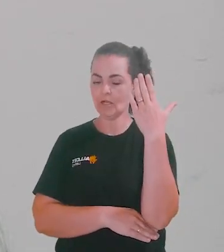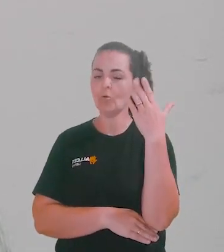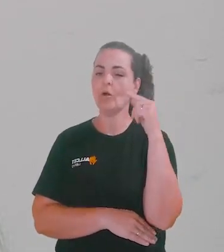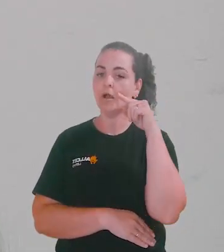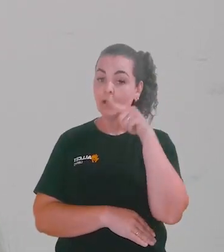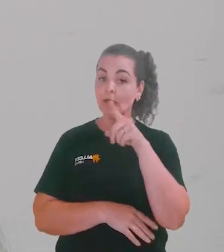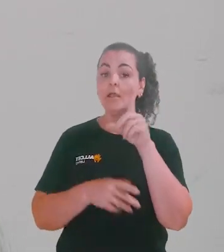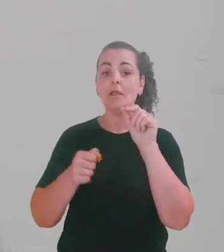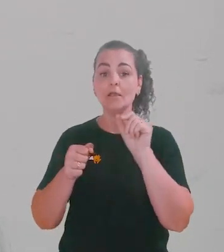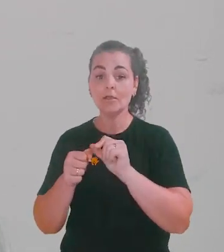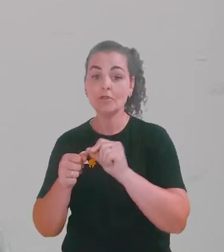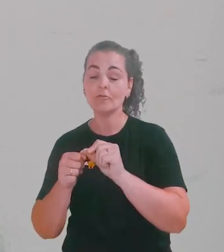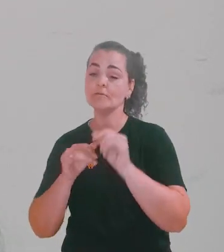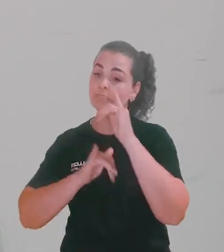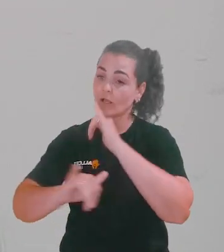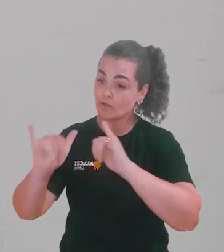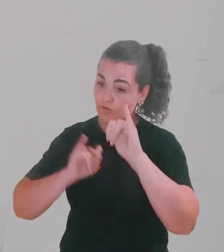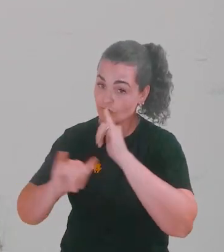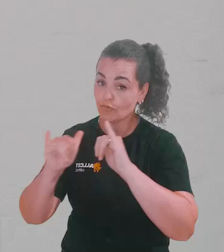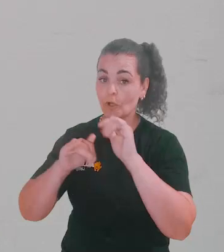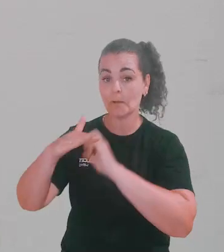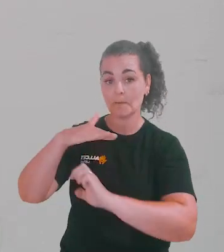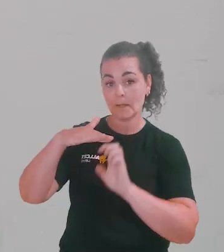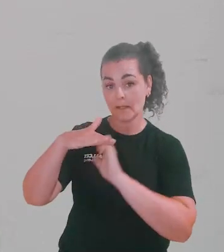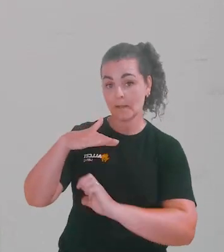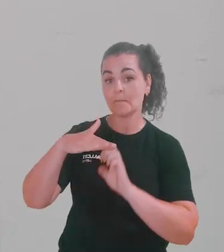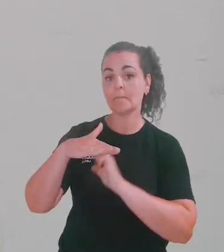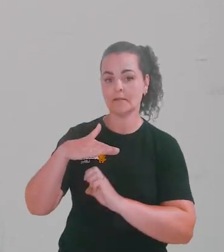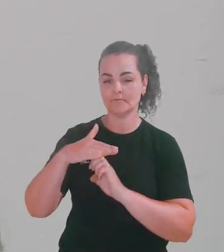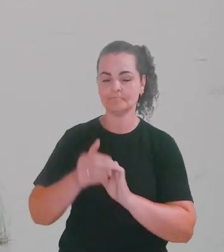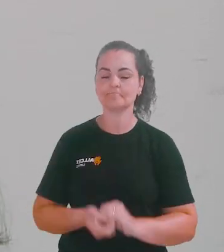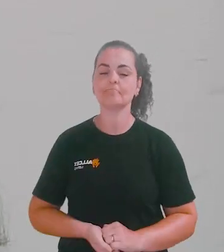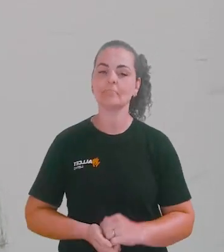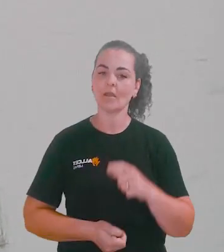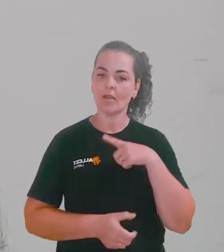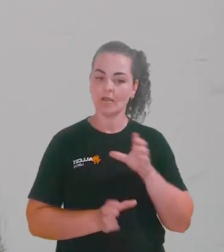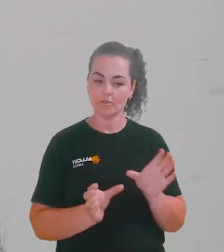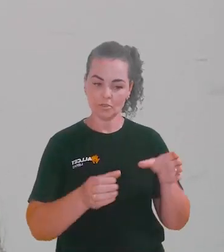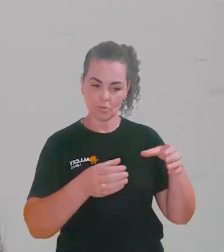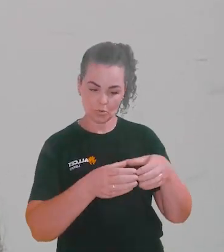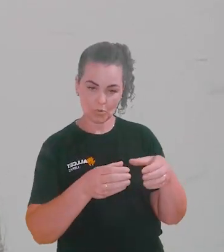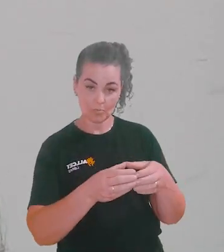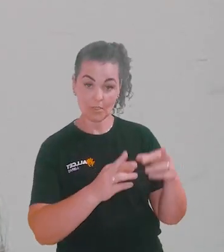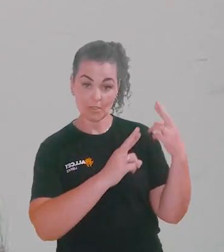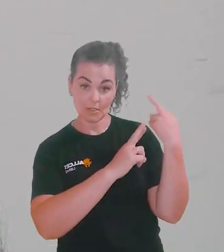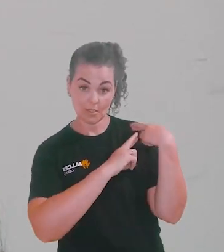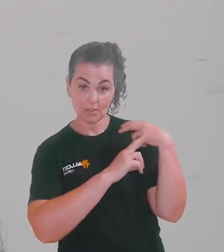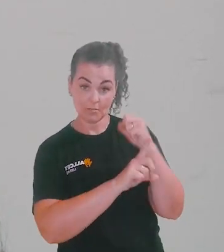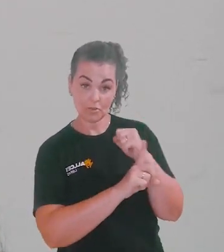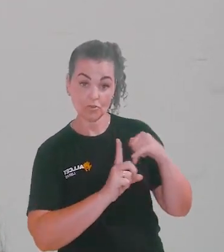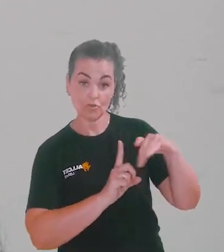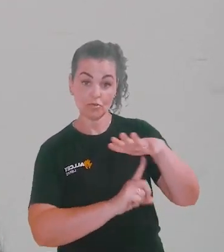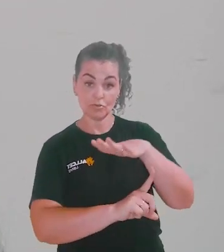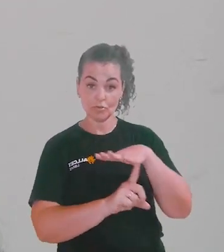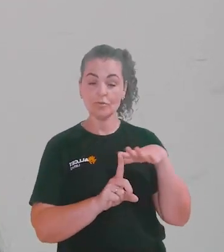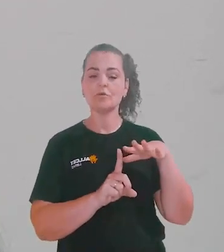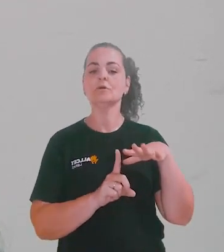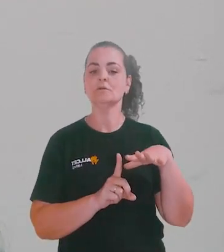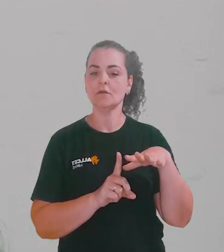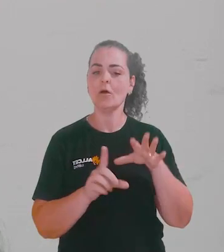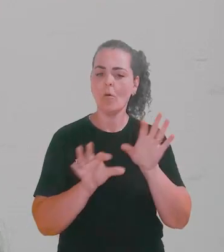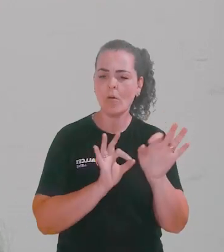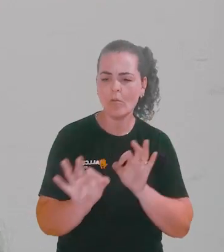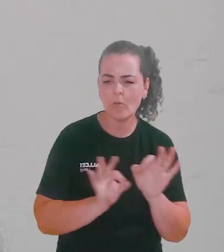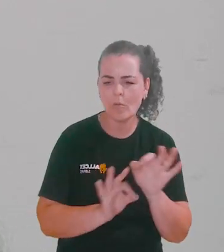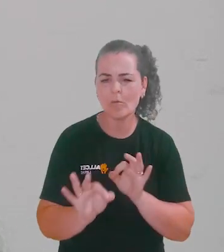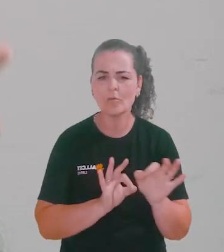maior necessidade para destinar essa ação e a gente comunica, né? Então, a gente também foi criado um comitê de responsabilidade social para juntar um pouco